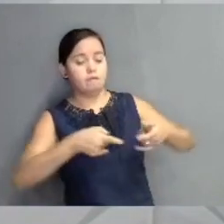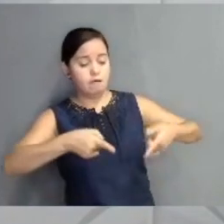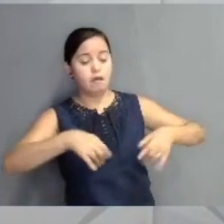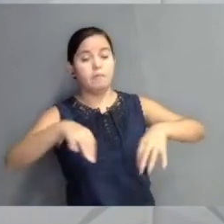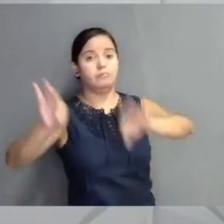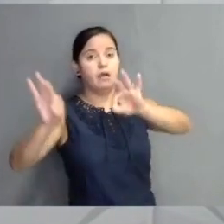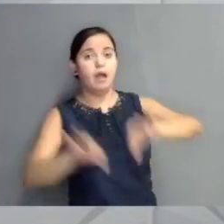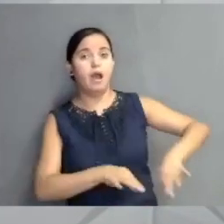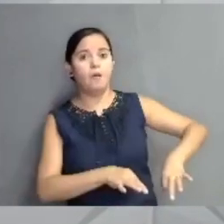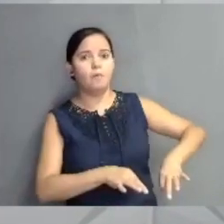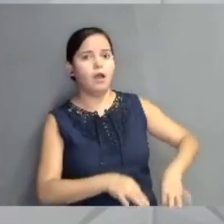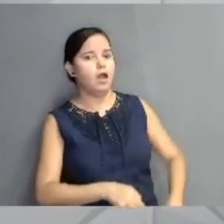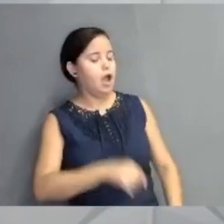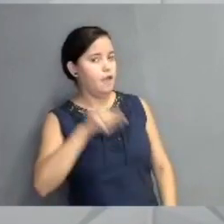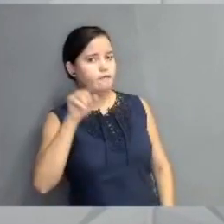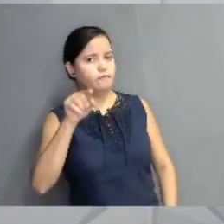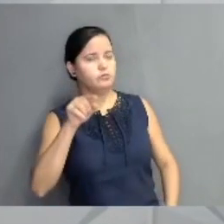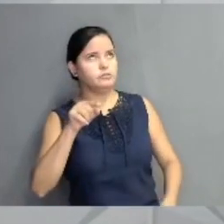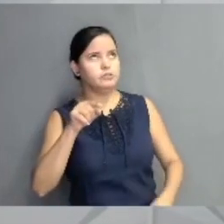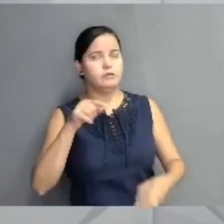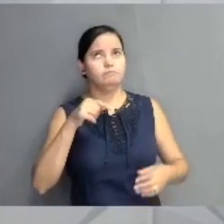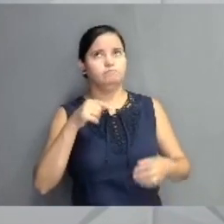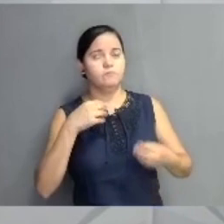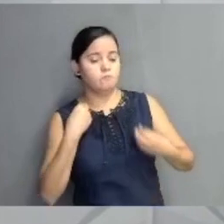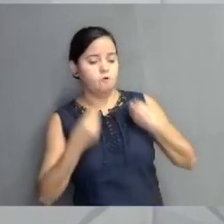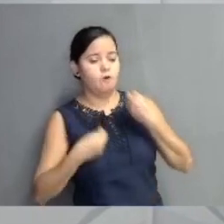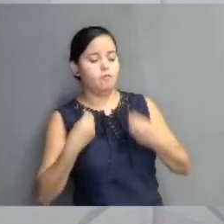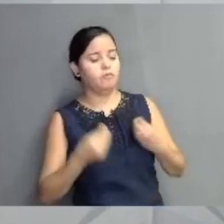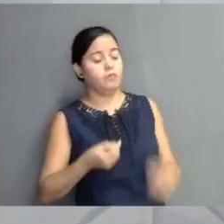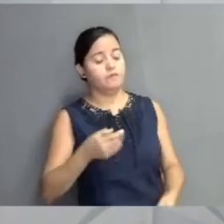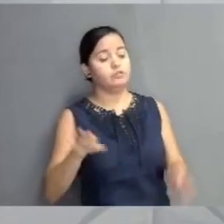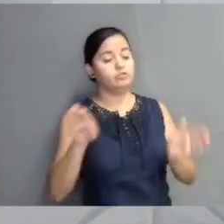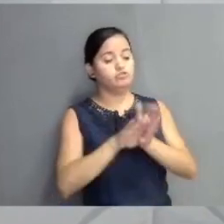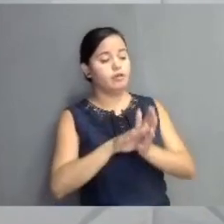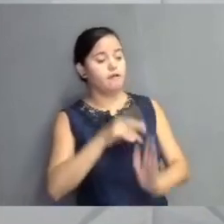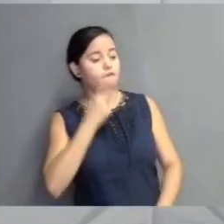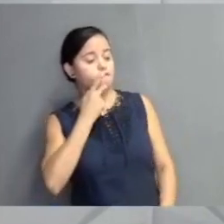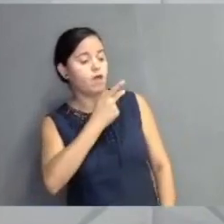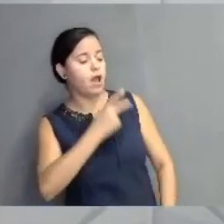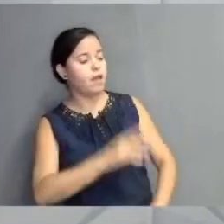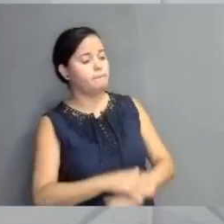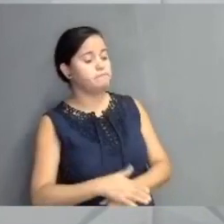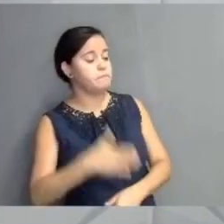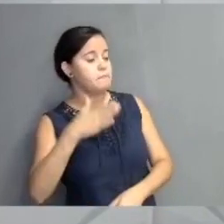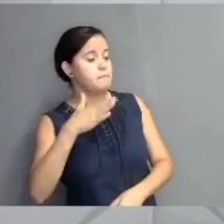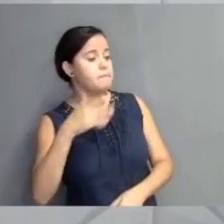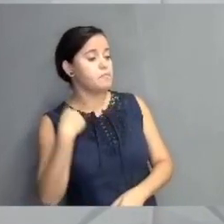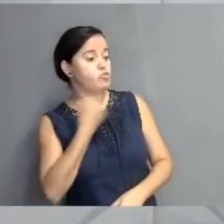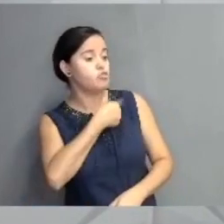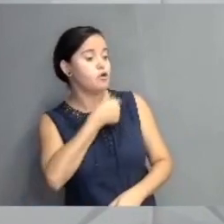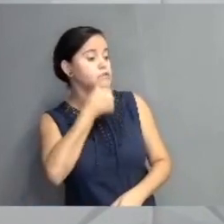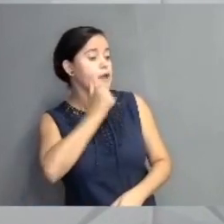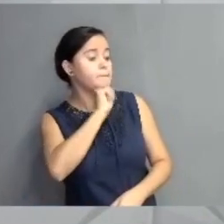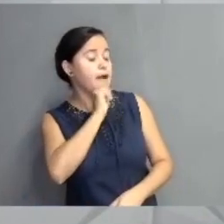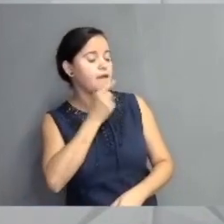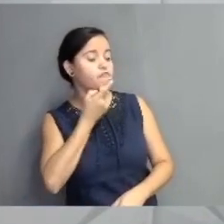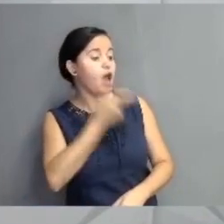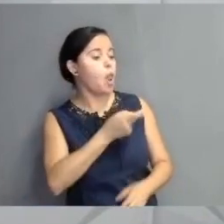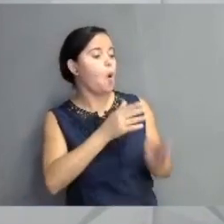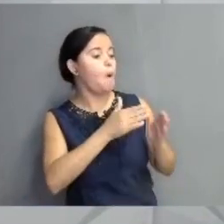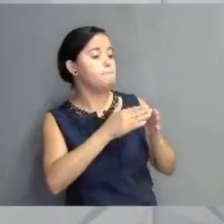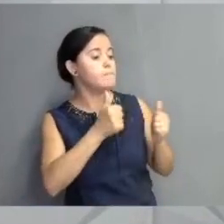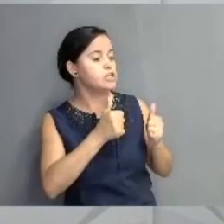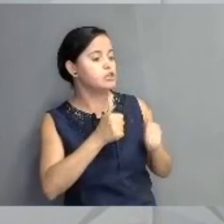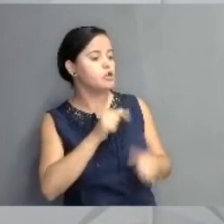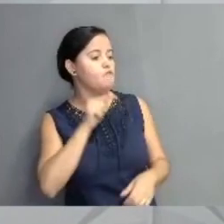um argumento de autoridade. Você chega para ele e diz: minha mãe, a nossa mãe, pediu para que você arrumasse a